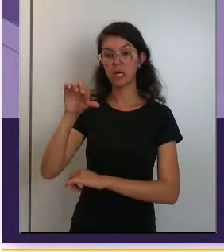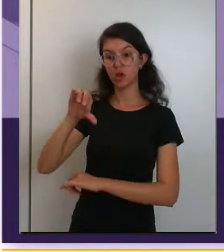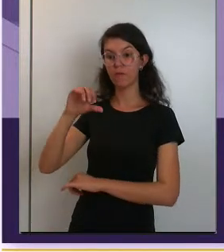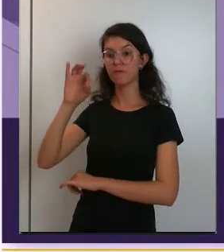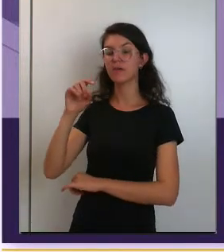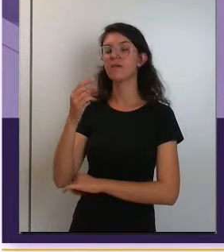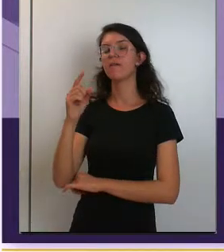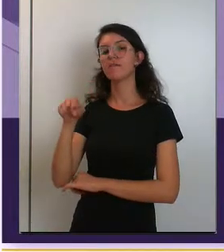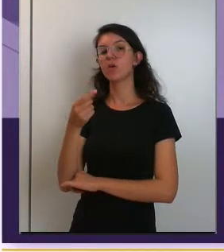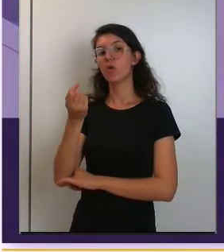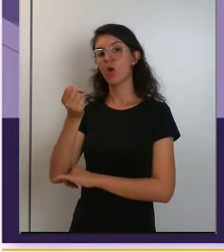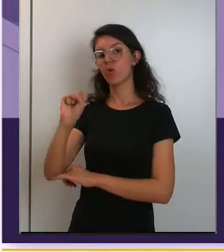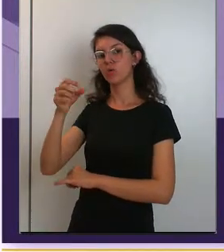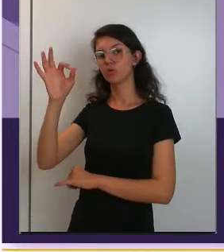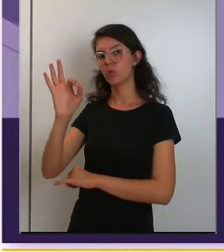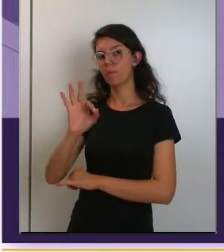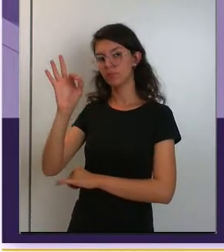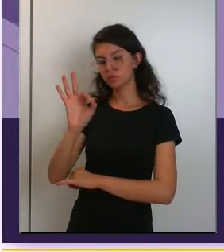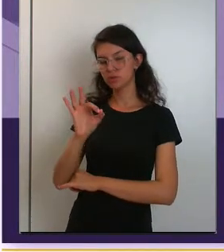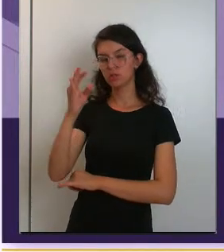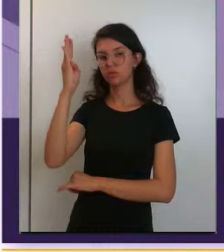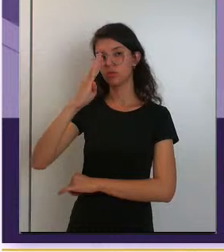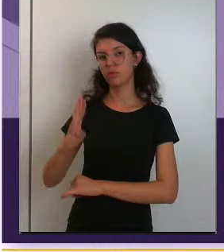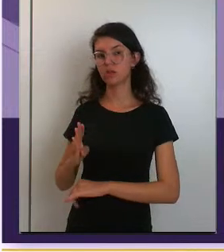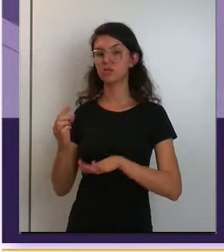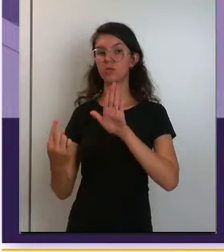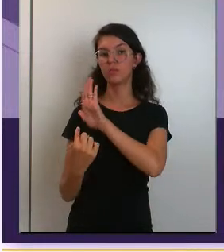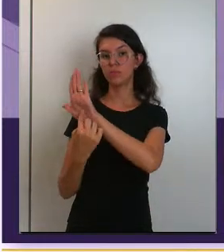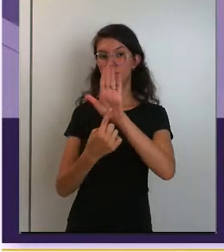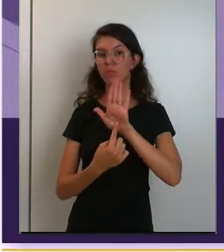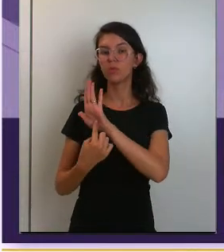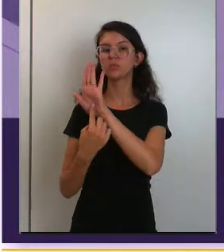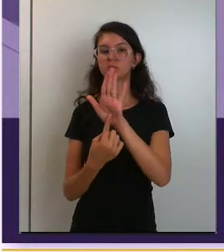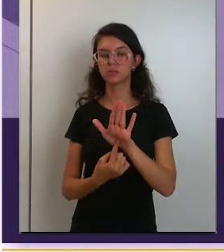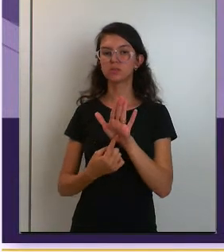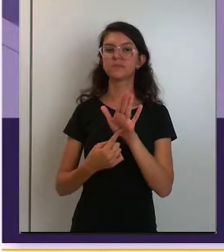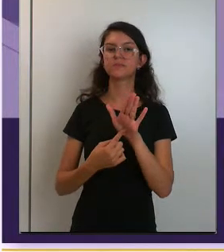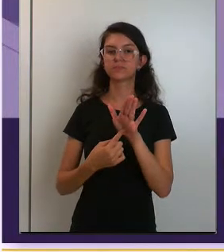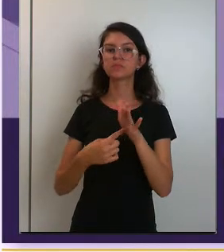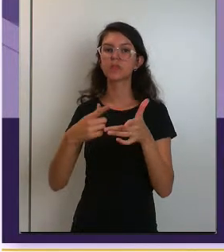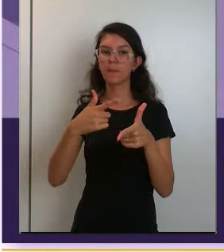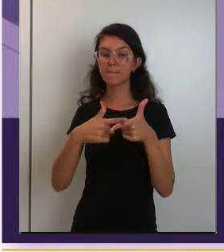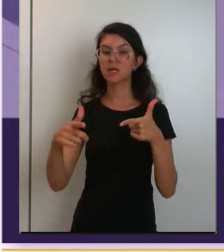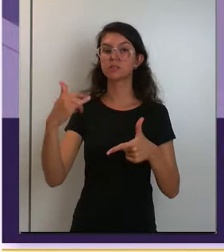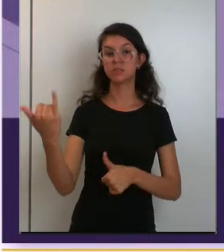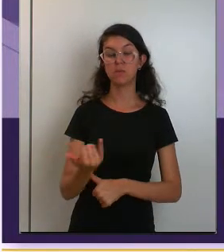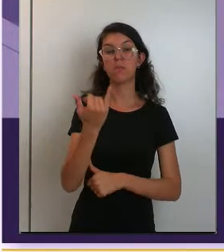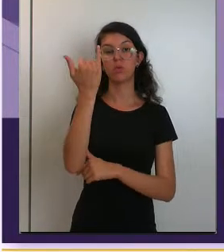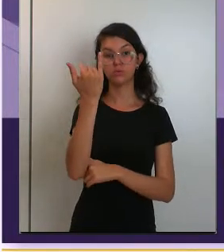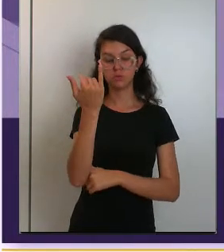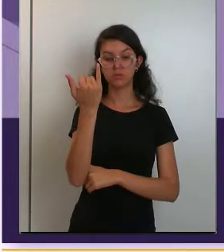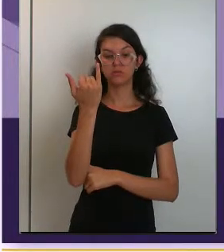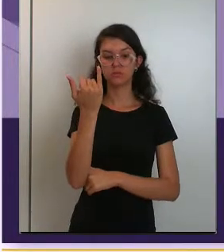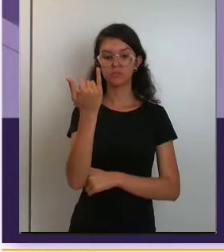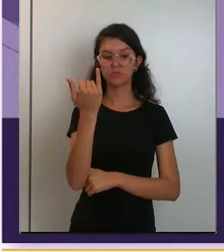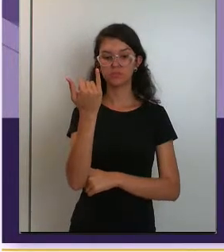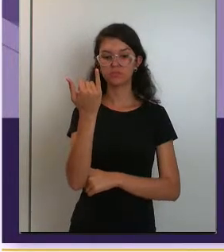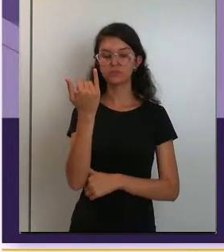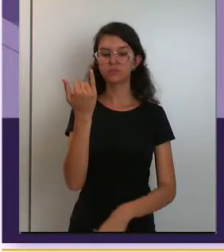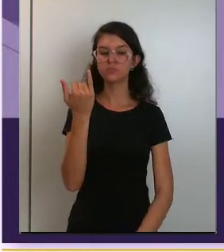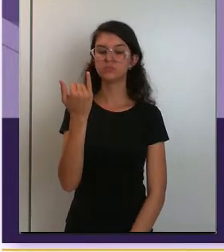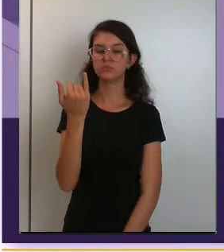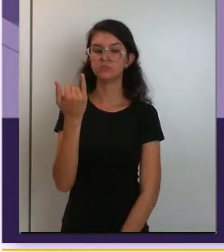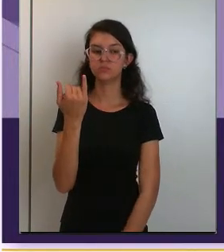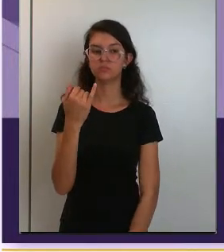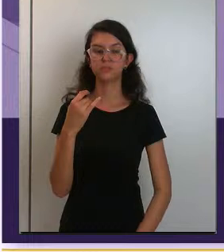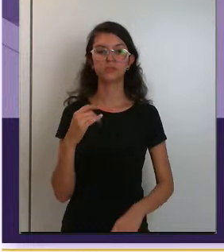Brasil, né? Mais uma vez indicando aí uma parcela importante das mães tendo que, ao